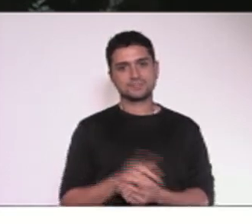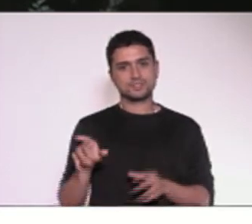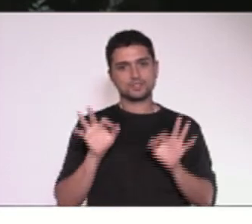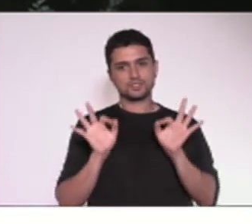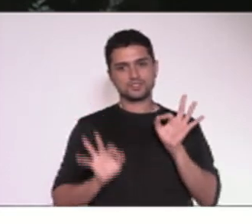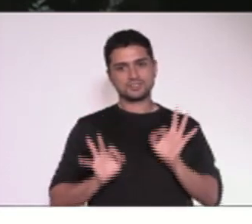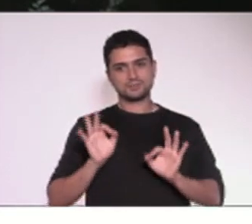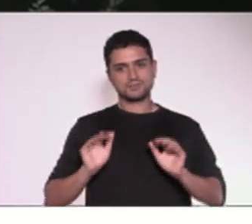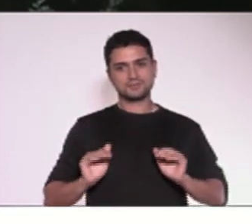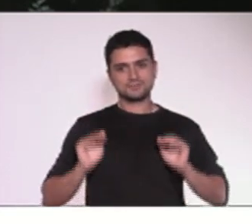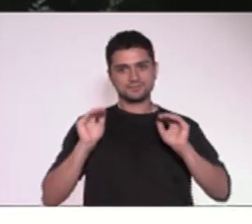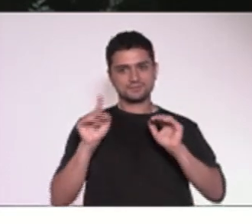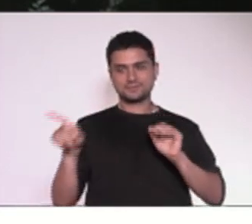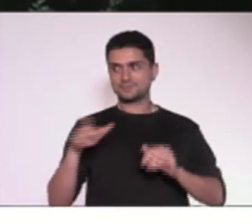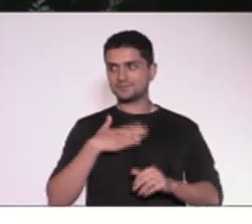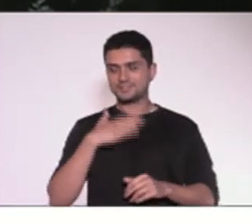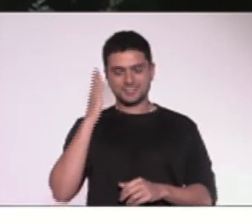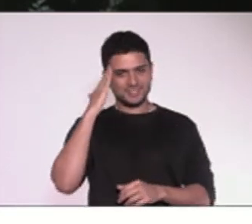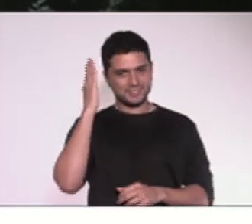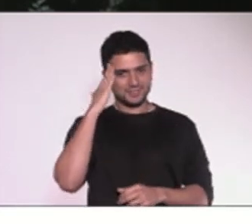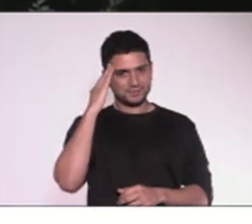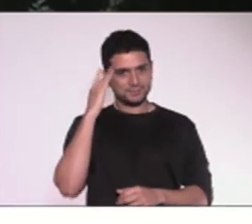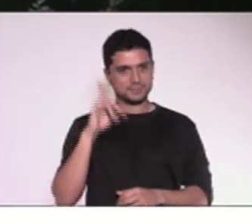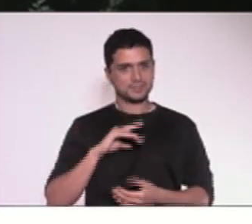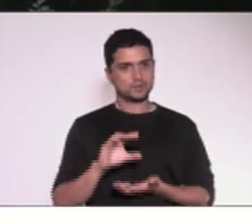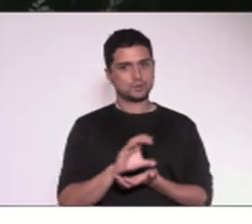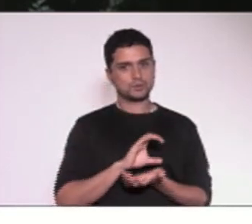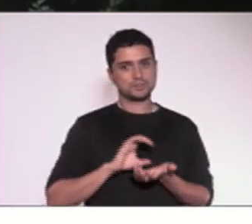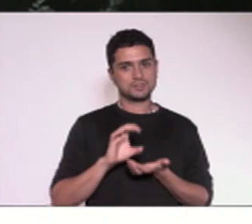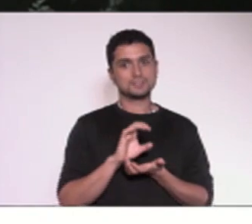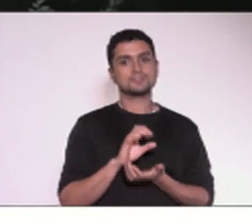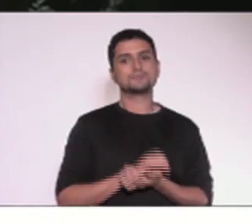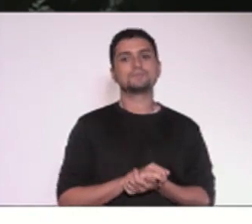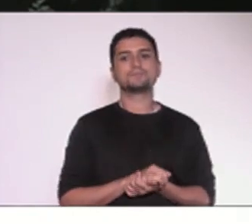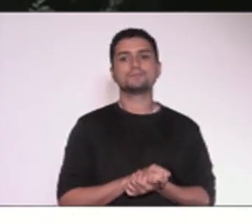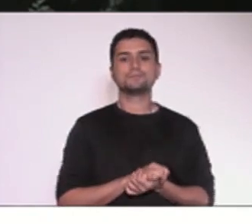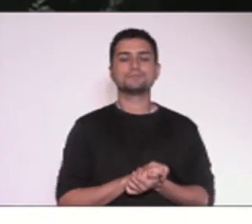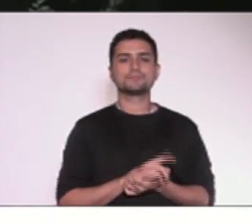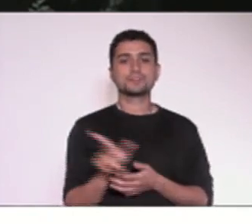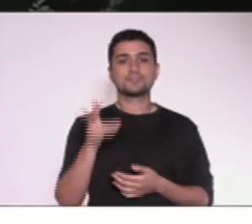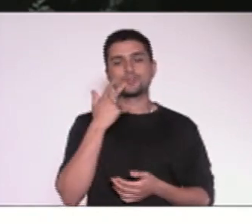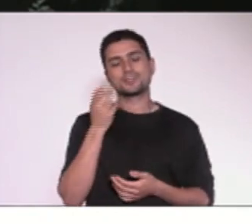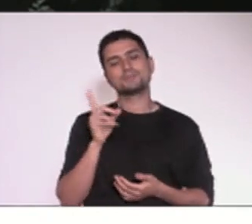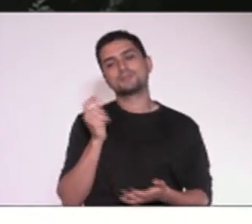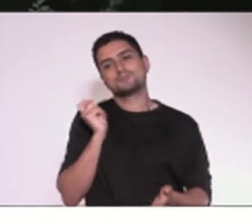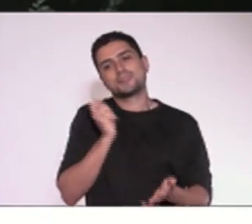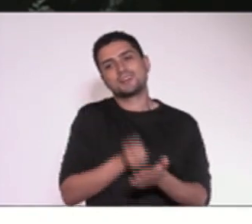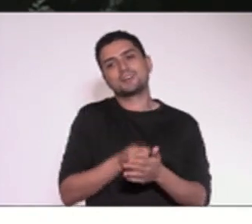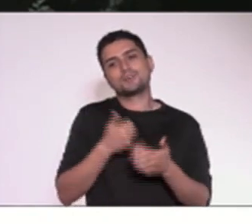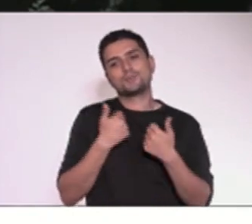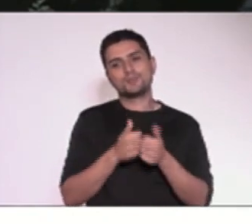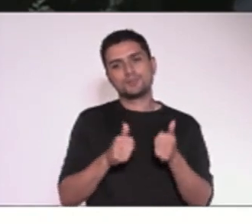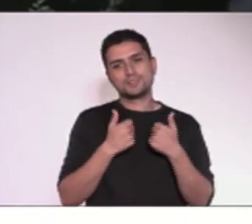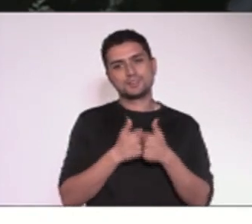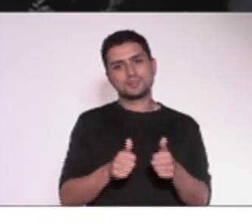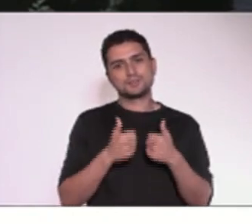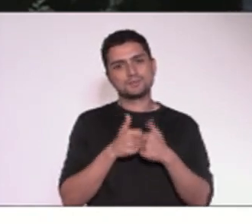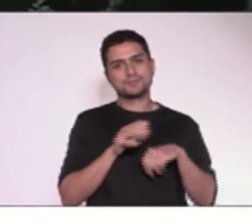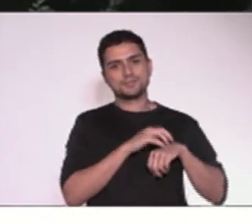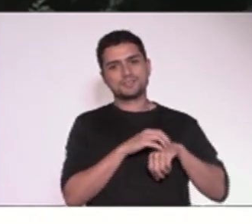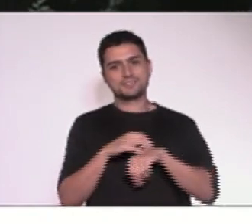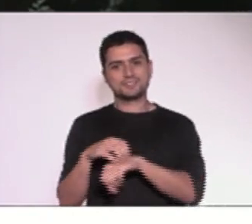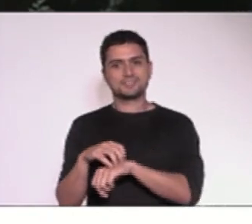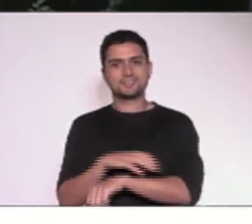desembargador? E aí falou que era para a gente não pagar o ônibus, condução.